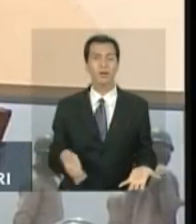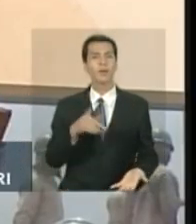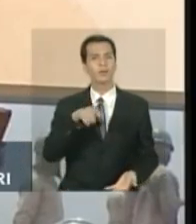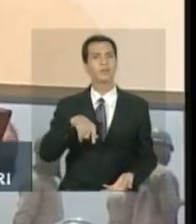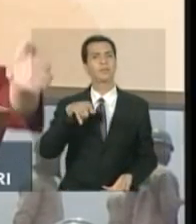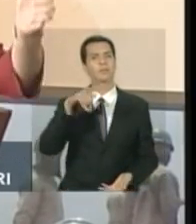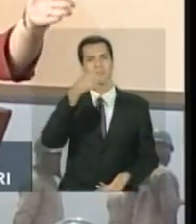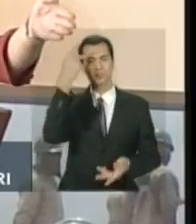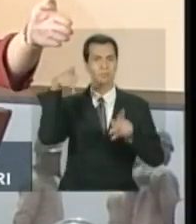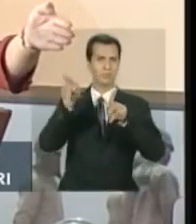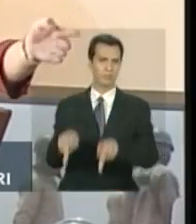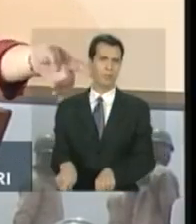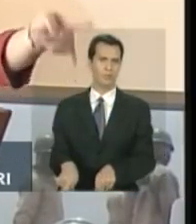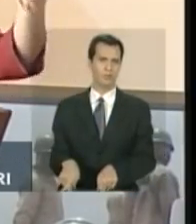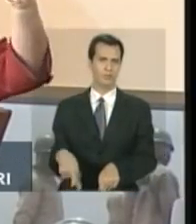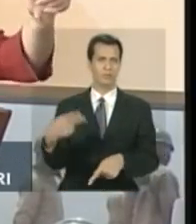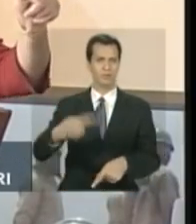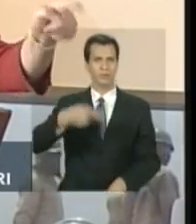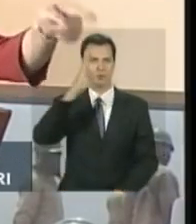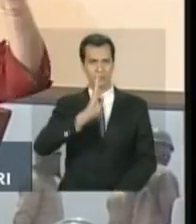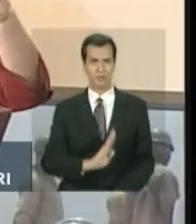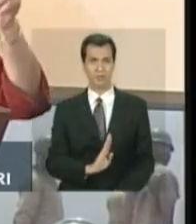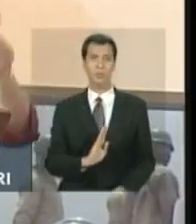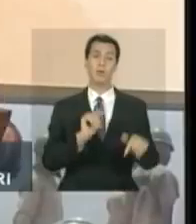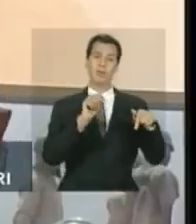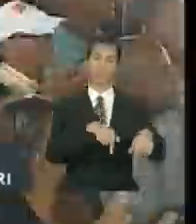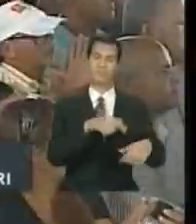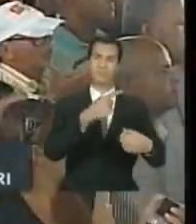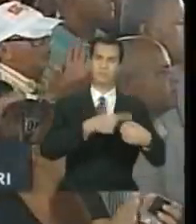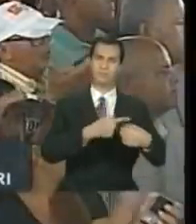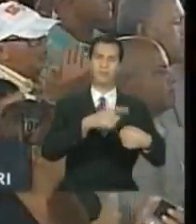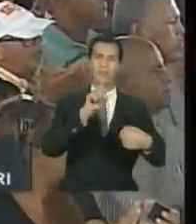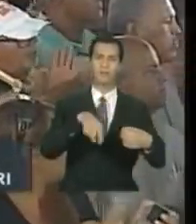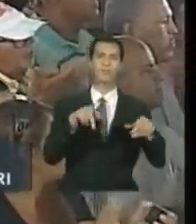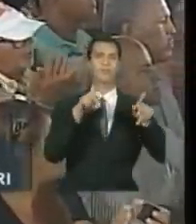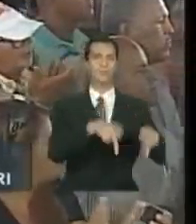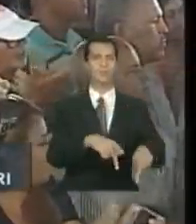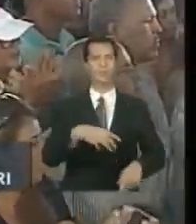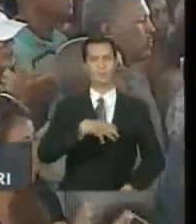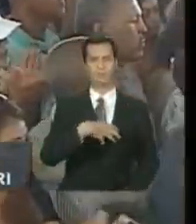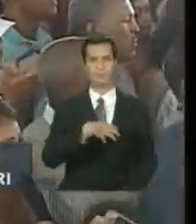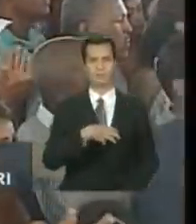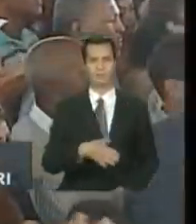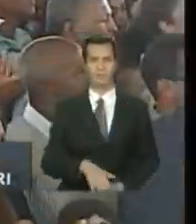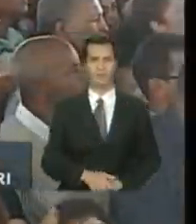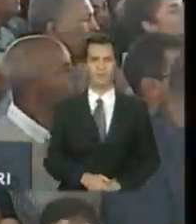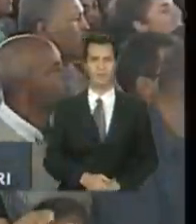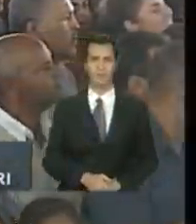brasileiras, e aqui no caso, os baianos e as baianas.